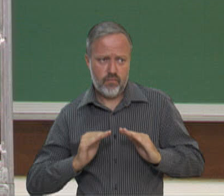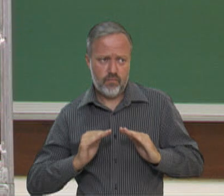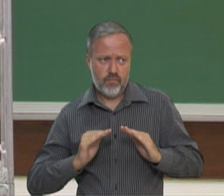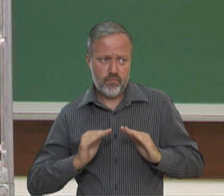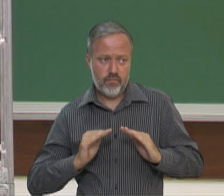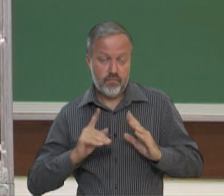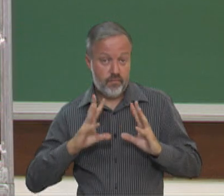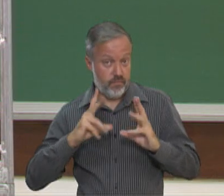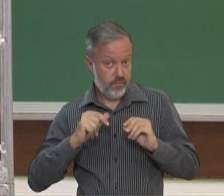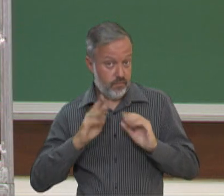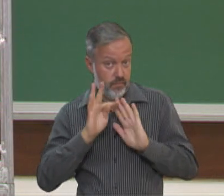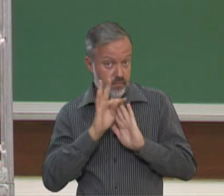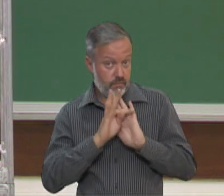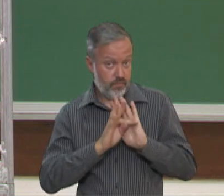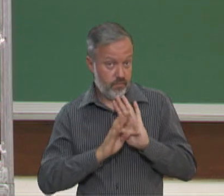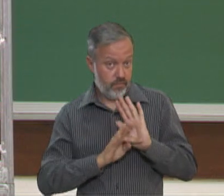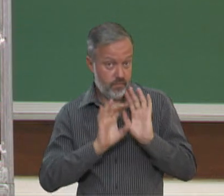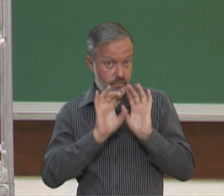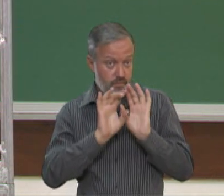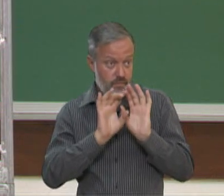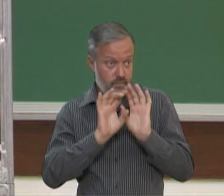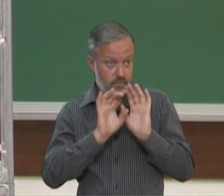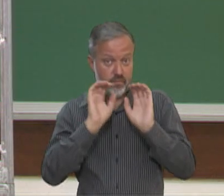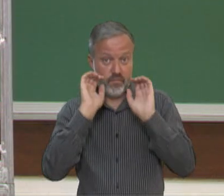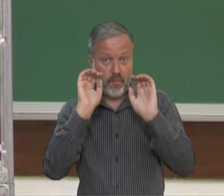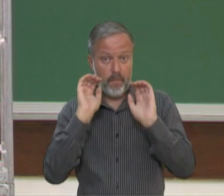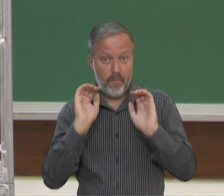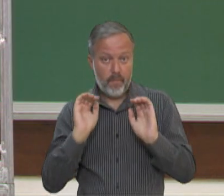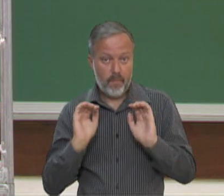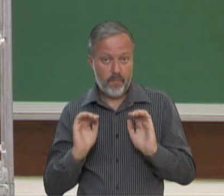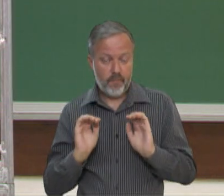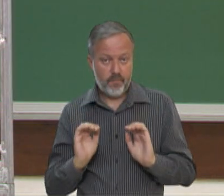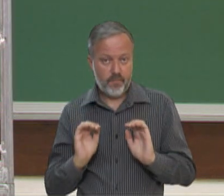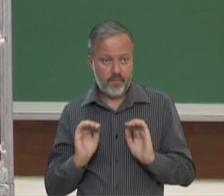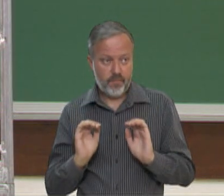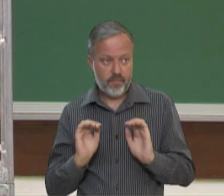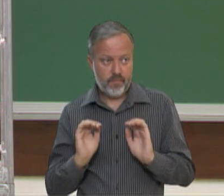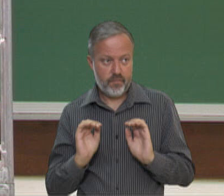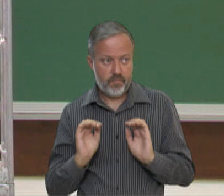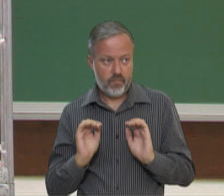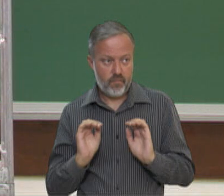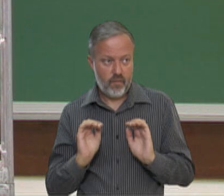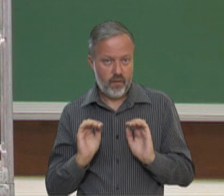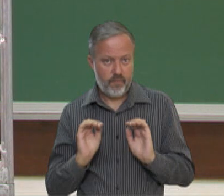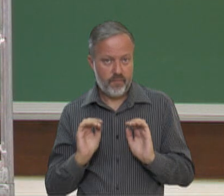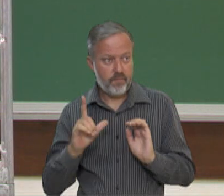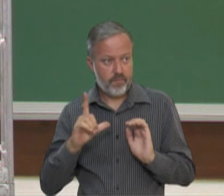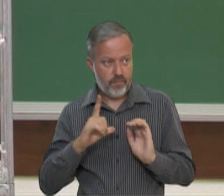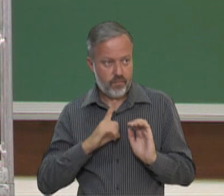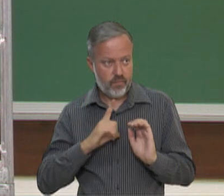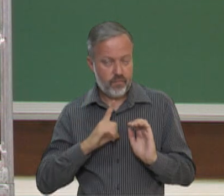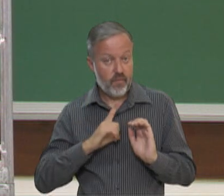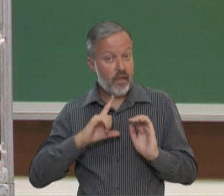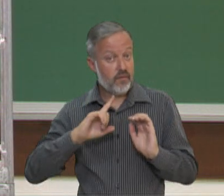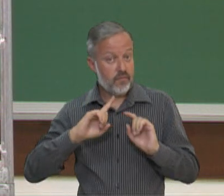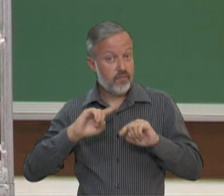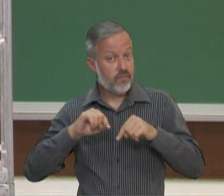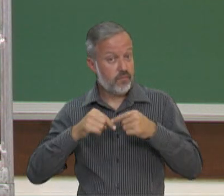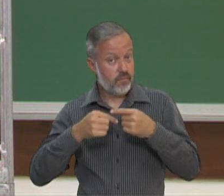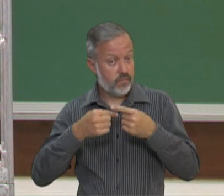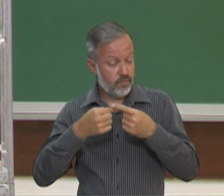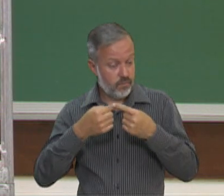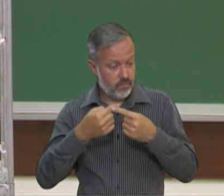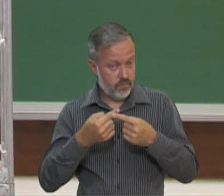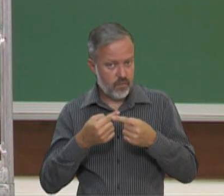aquela estrutura formal na publicação do texto da notícia, a gente tem toda aquela questão